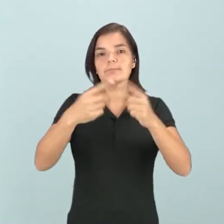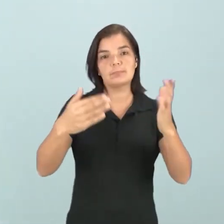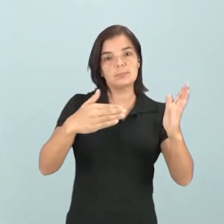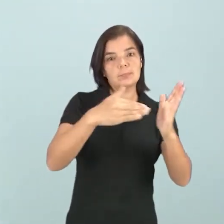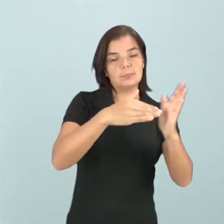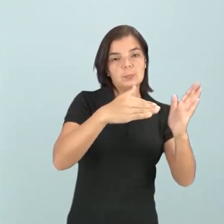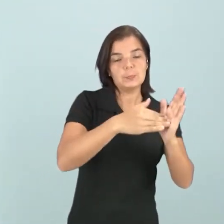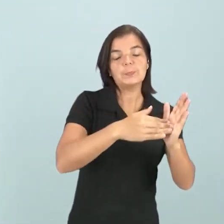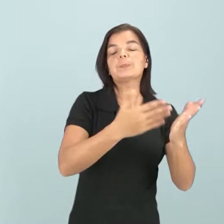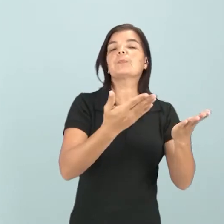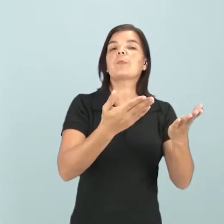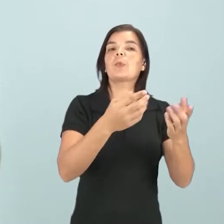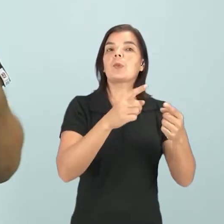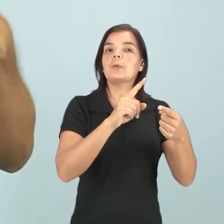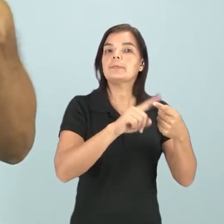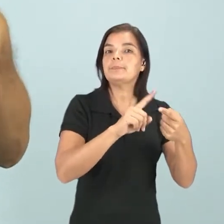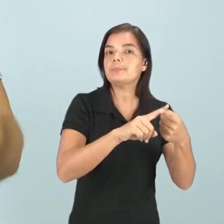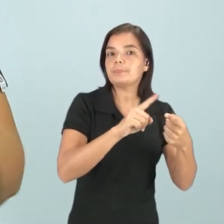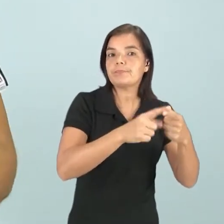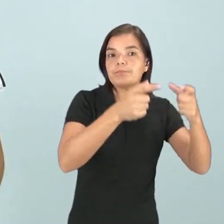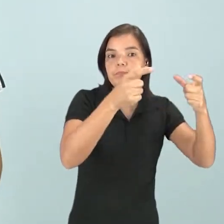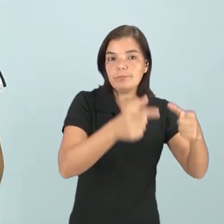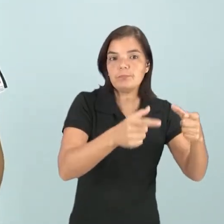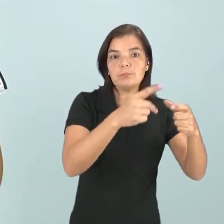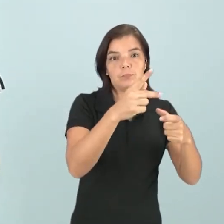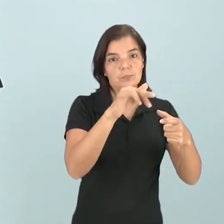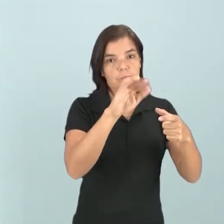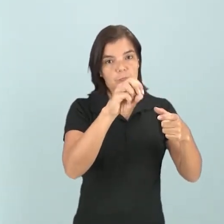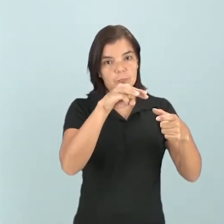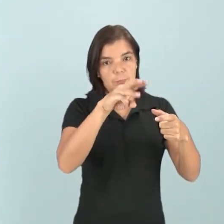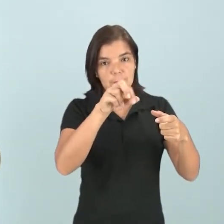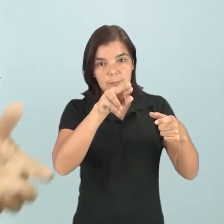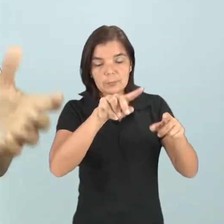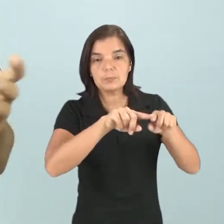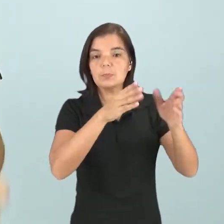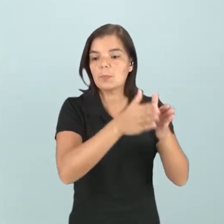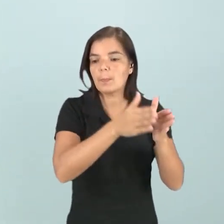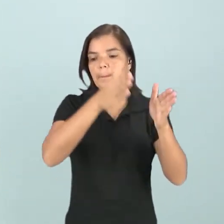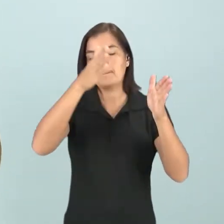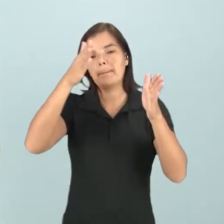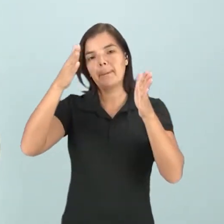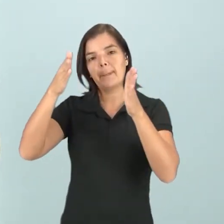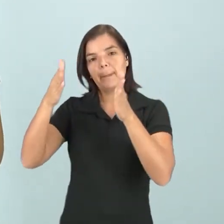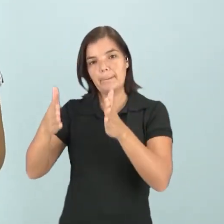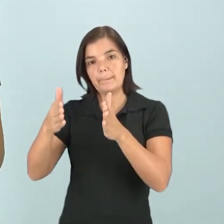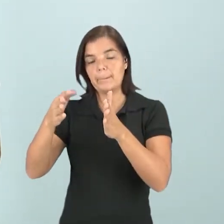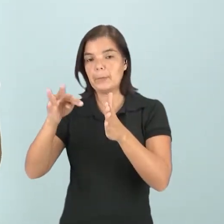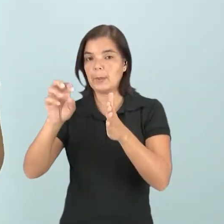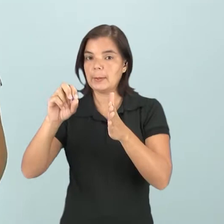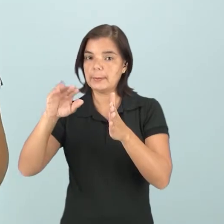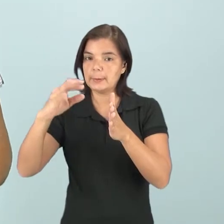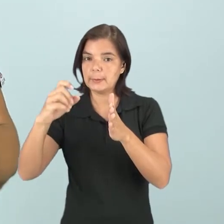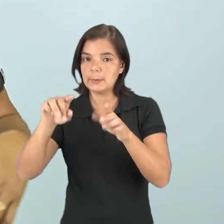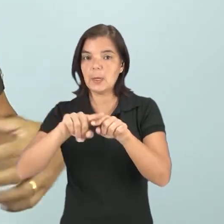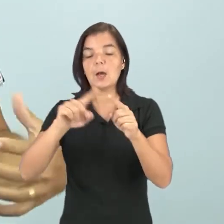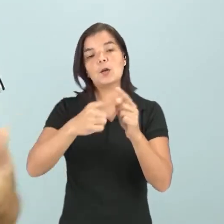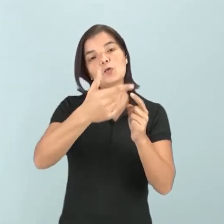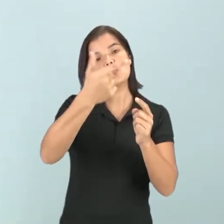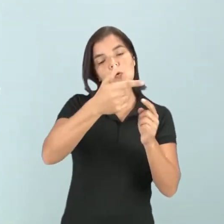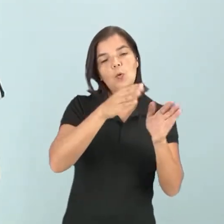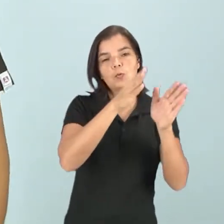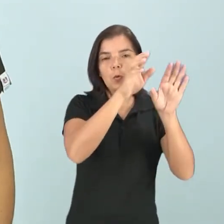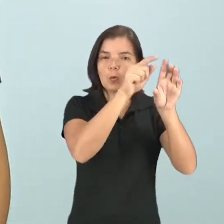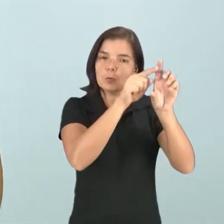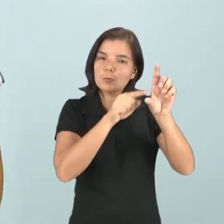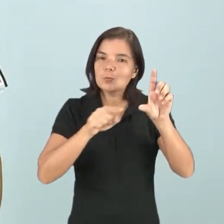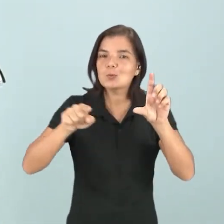a parte do setor primário até passando pelo terciário e o secundário. Então, envolve toda essa